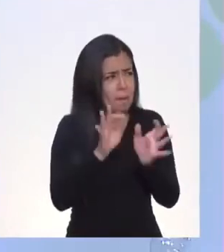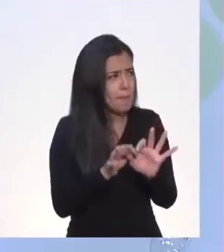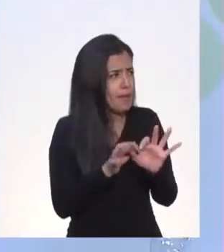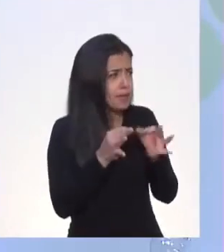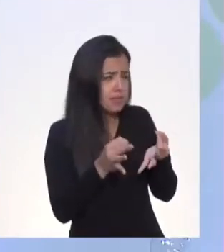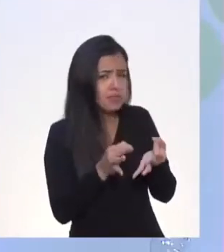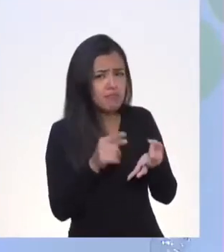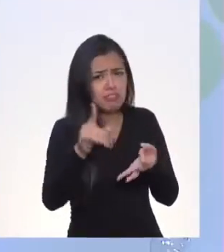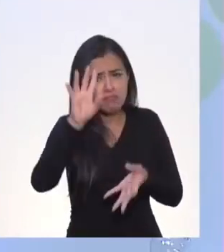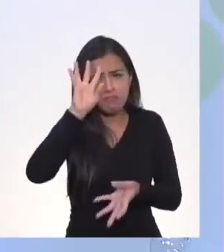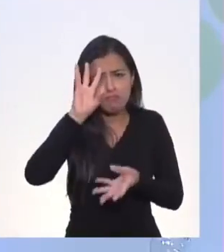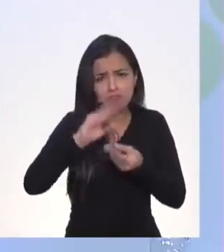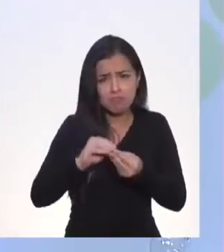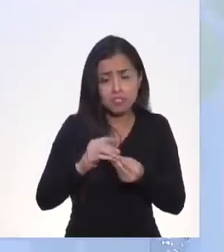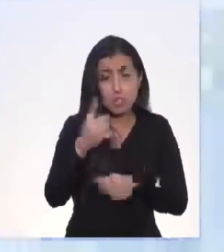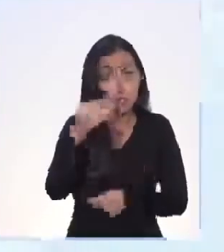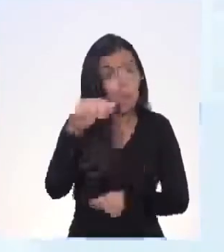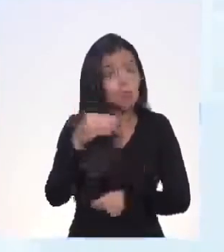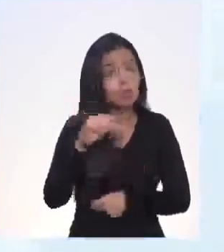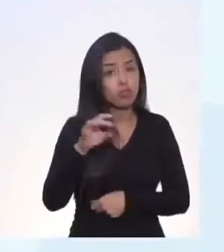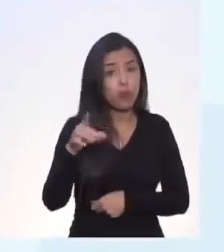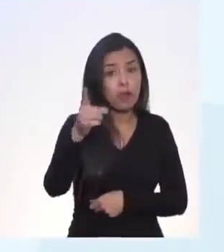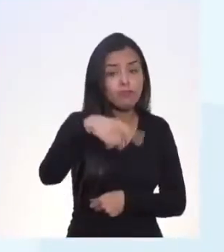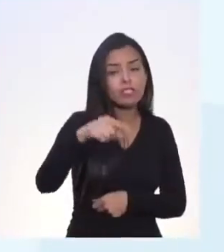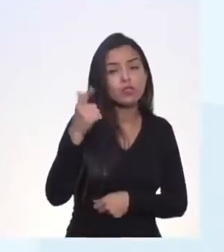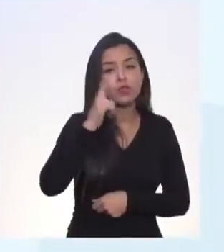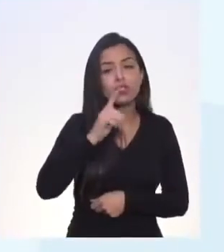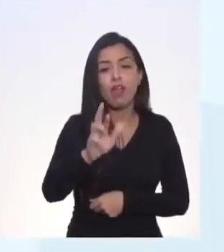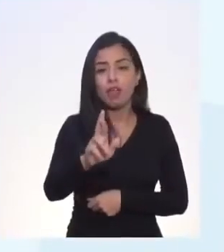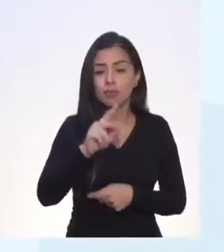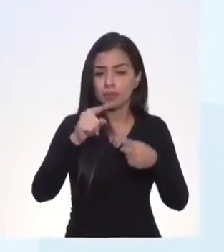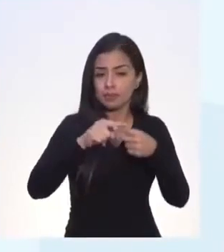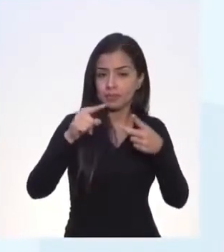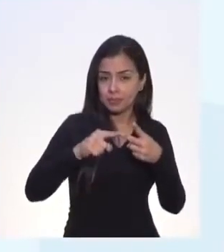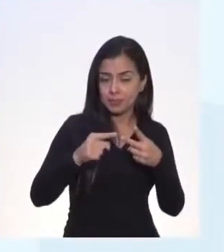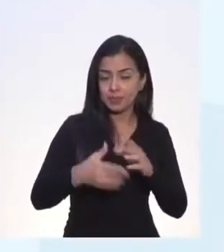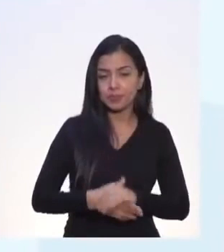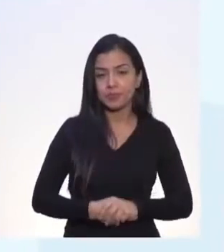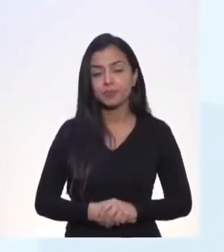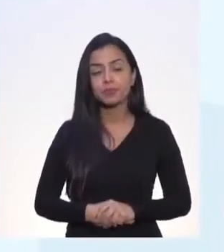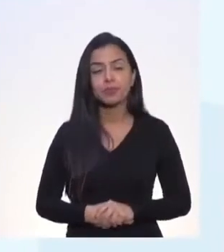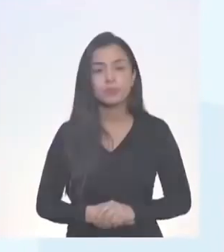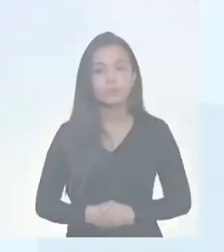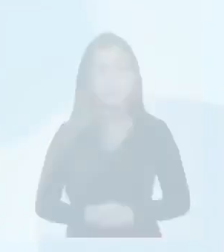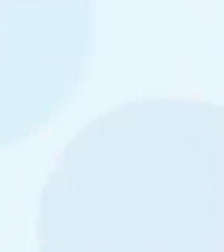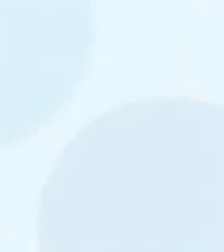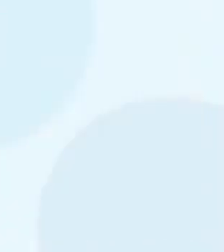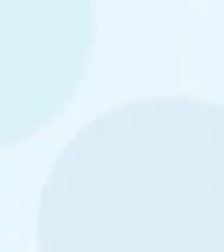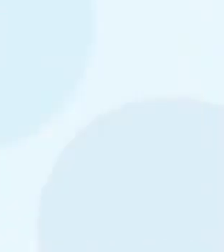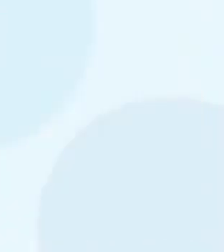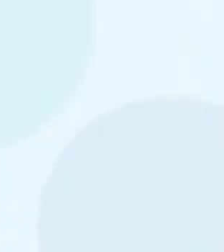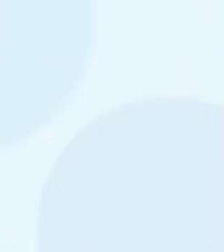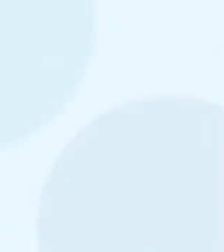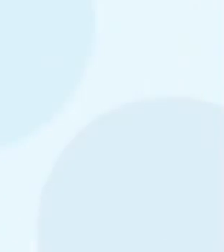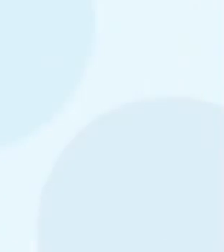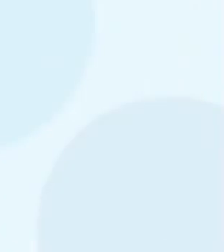aí. Então, vou dar 1 minuto para vocês falarem um pouquinho sobre essas duas questões.